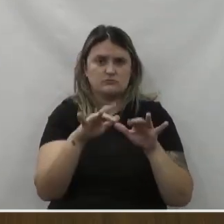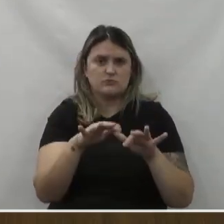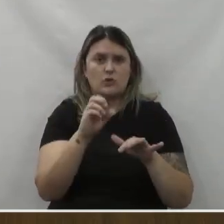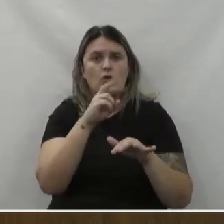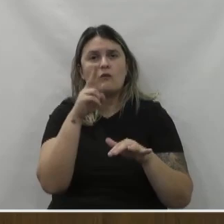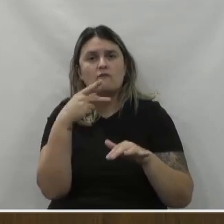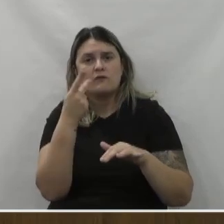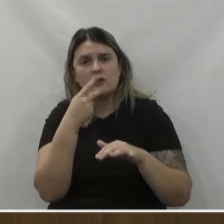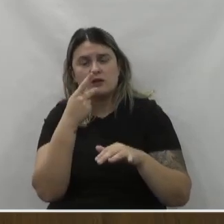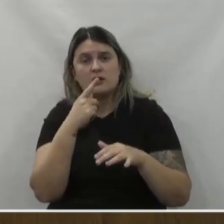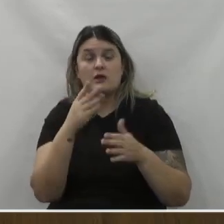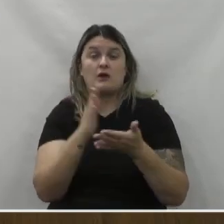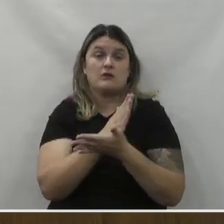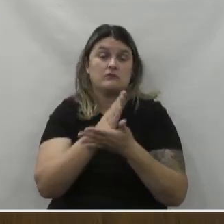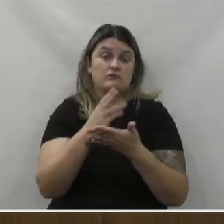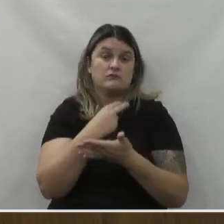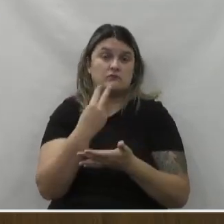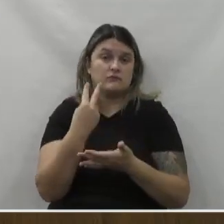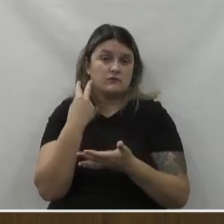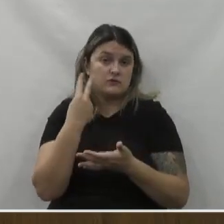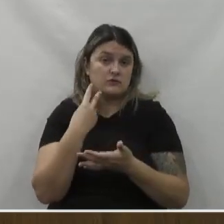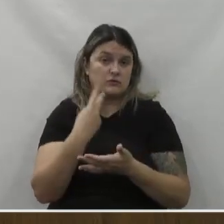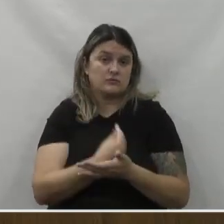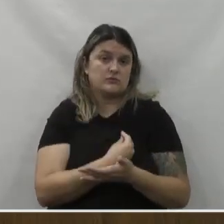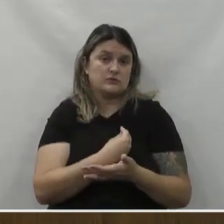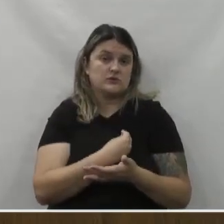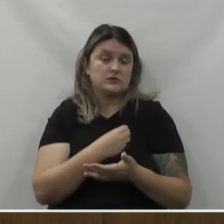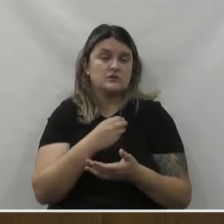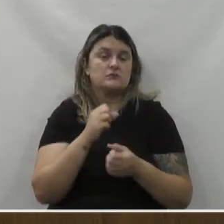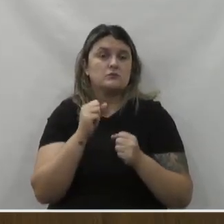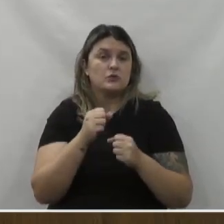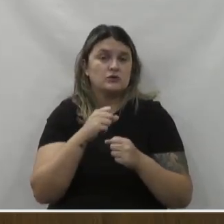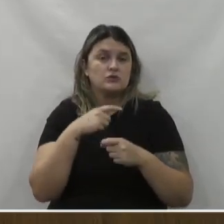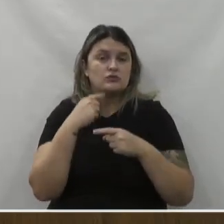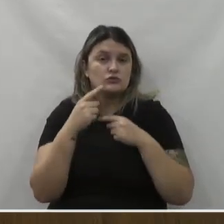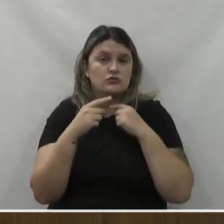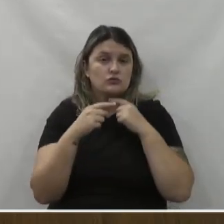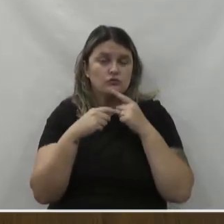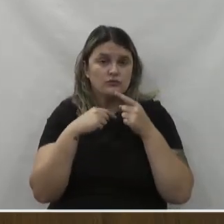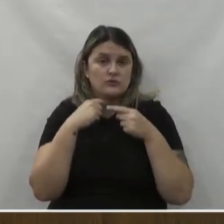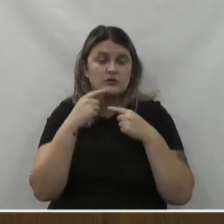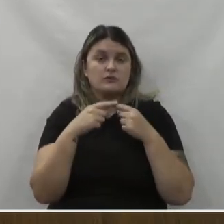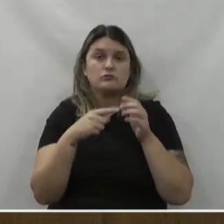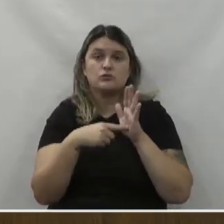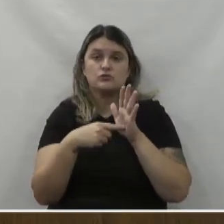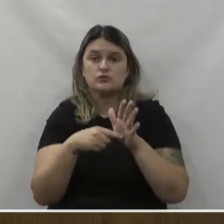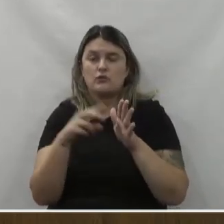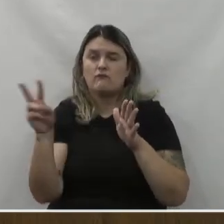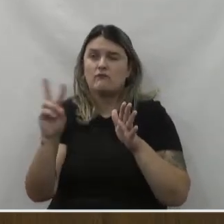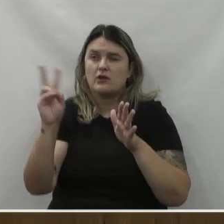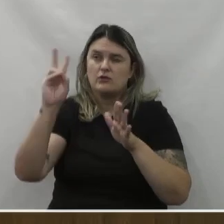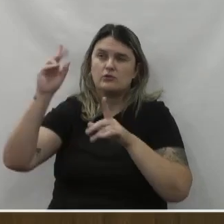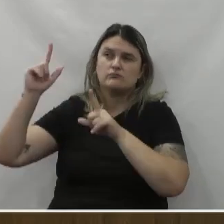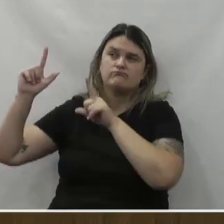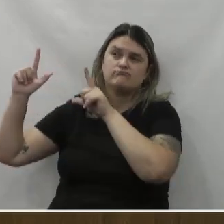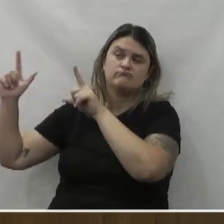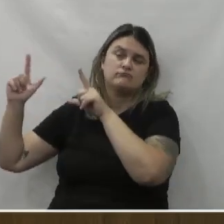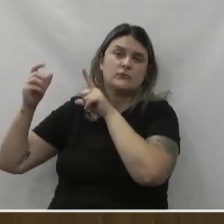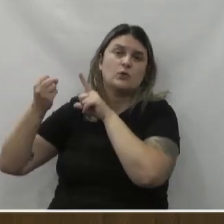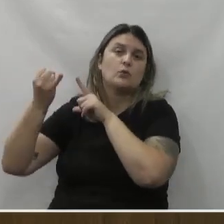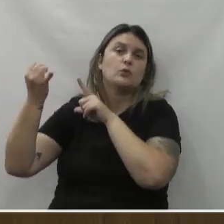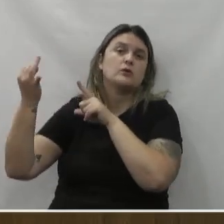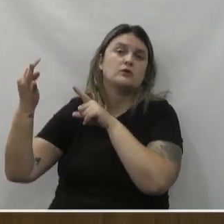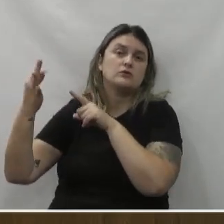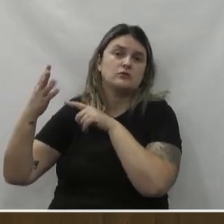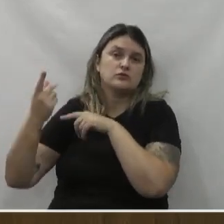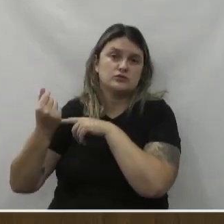estiveram presentes, puderam ali tirar suas dúvidas, foi passado valores aqui, né, no telão, e